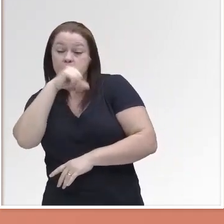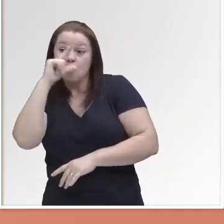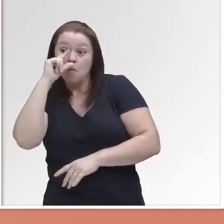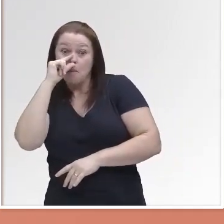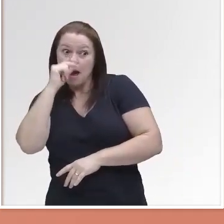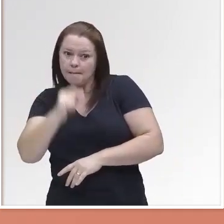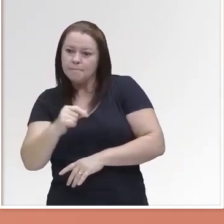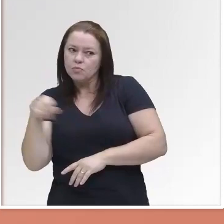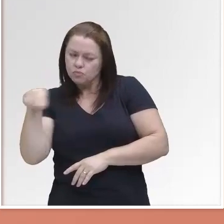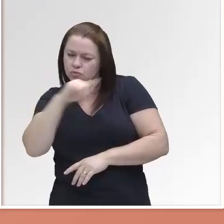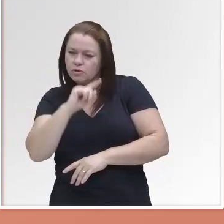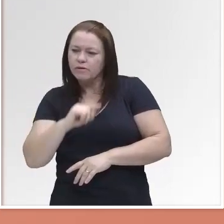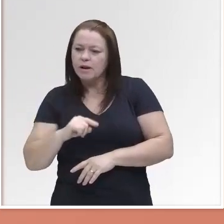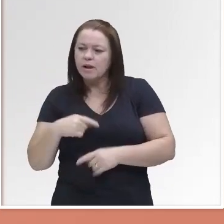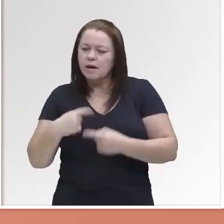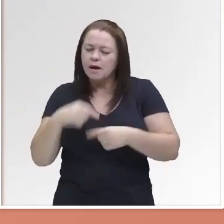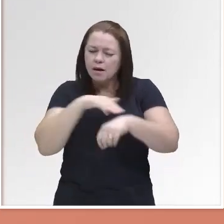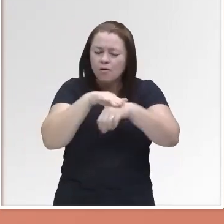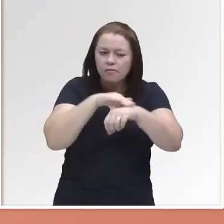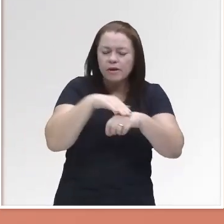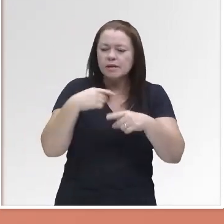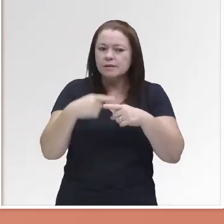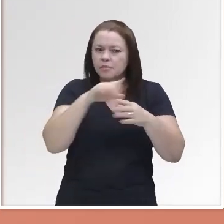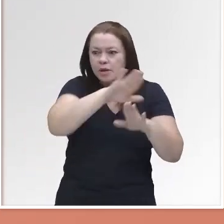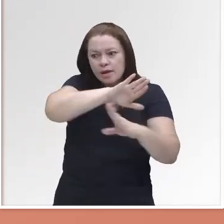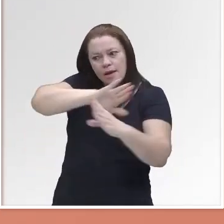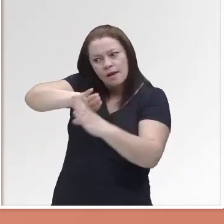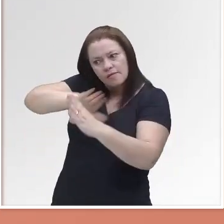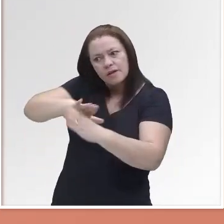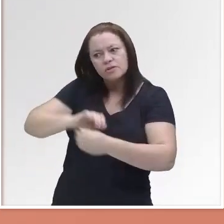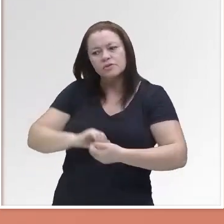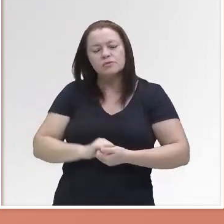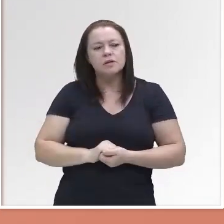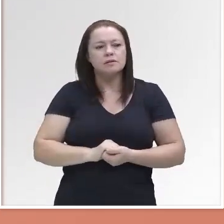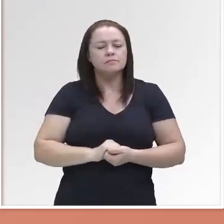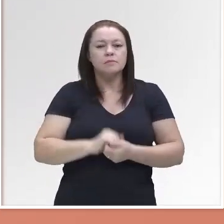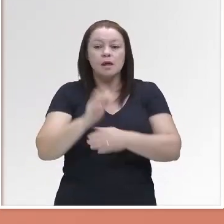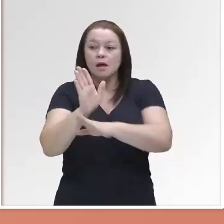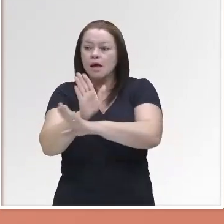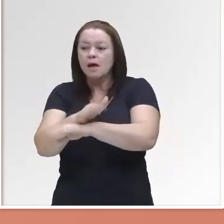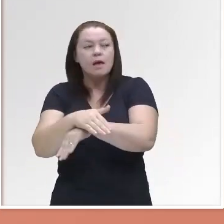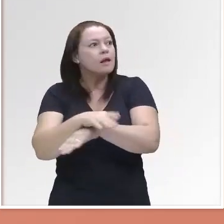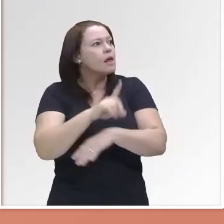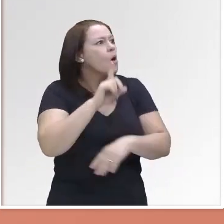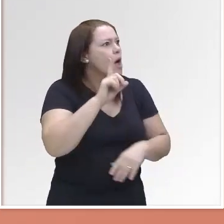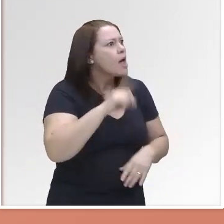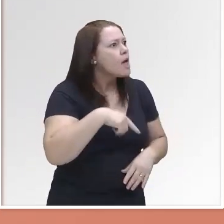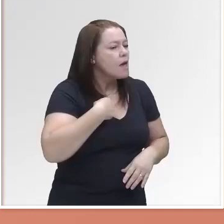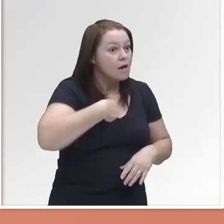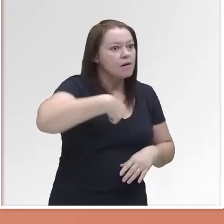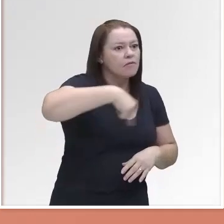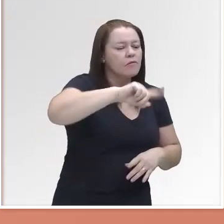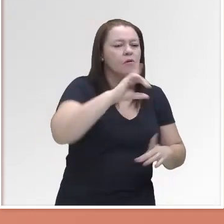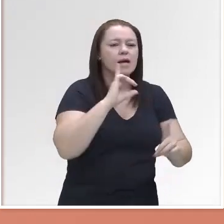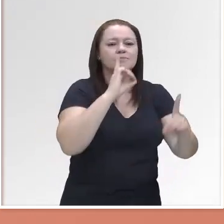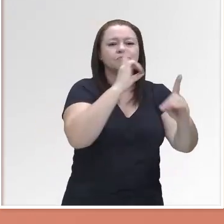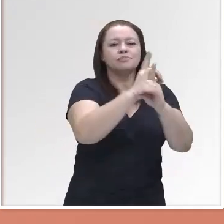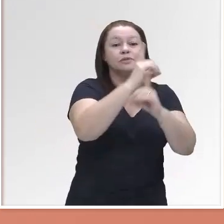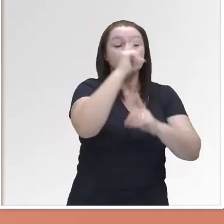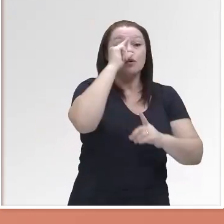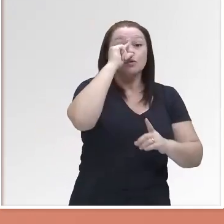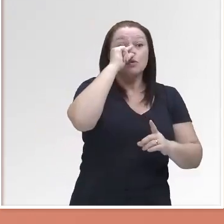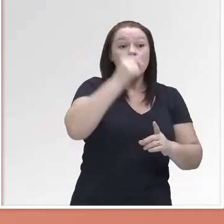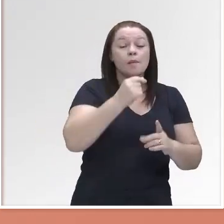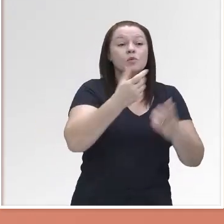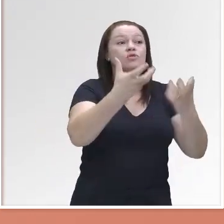Ariel a procurou, que concordou em ajudar a sereia em troca de sua voz. Ariel queria ter pernas para